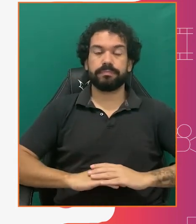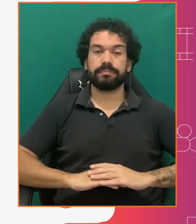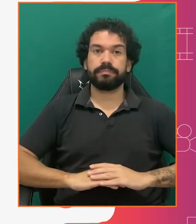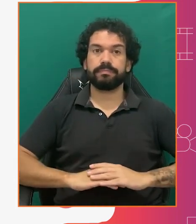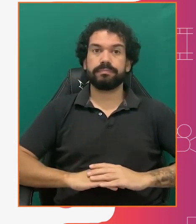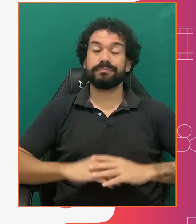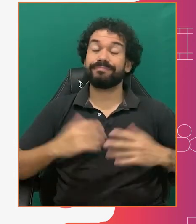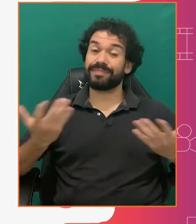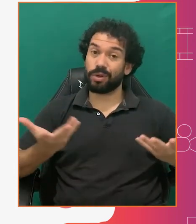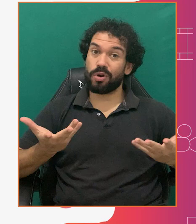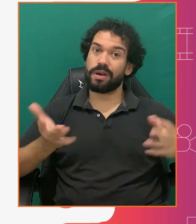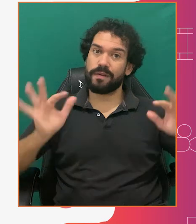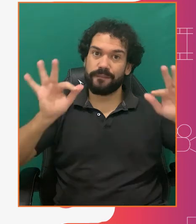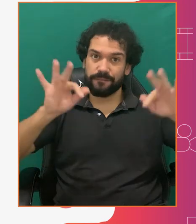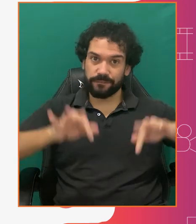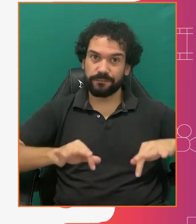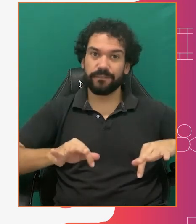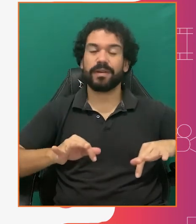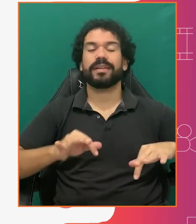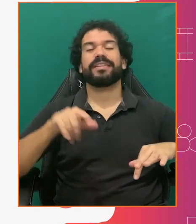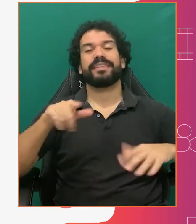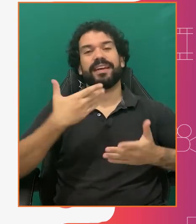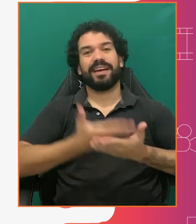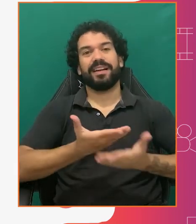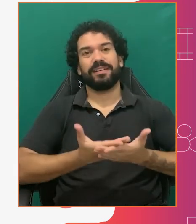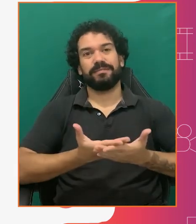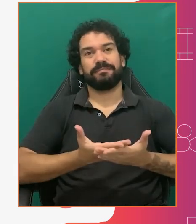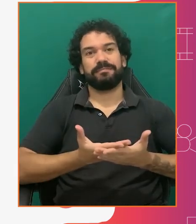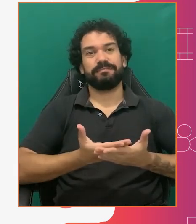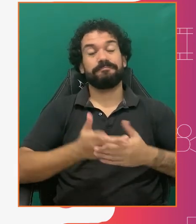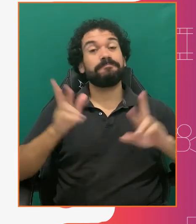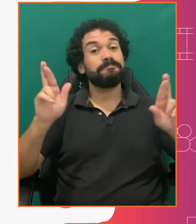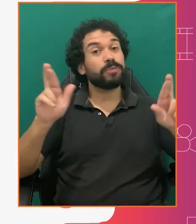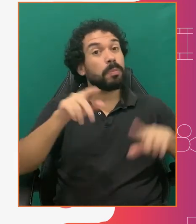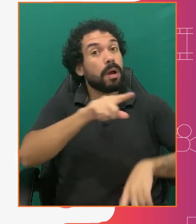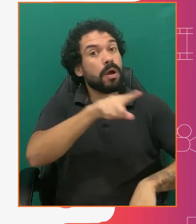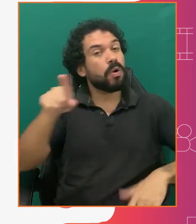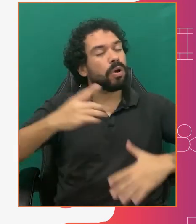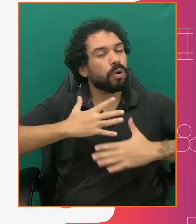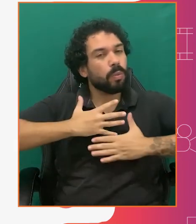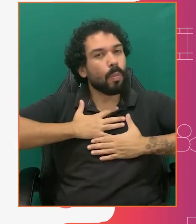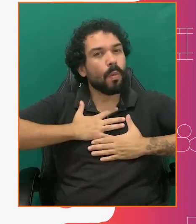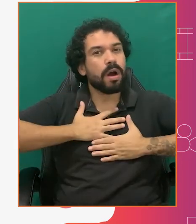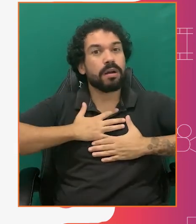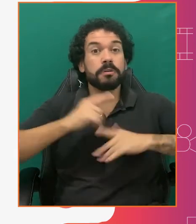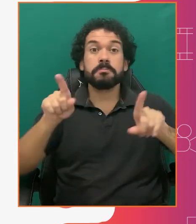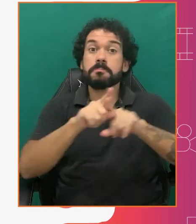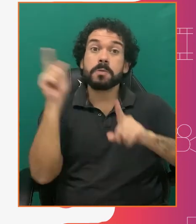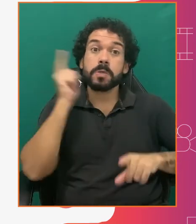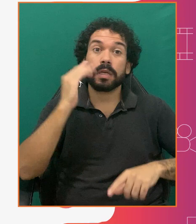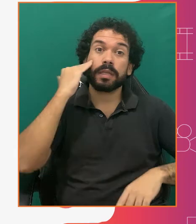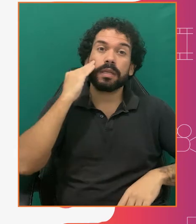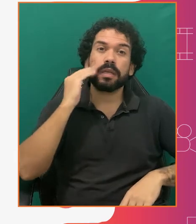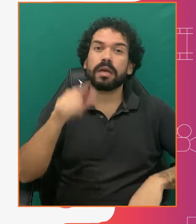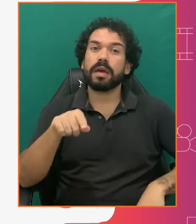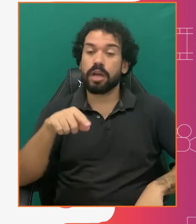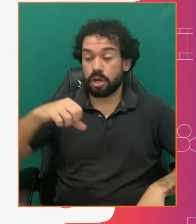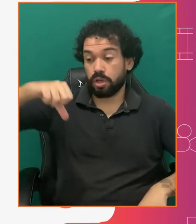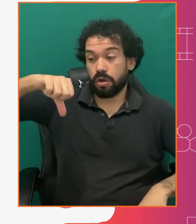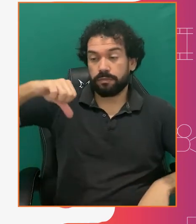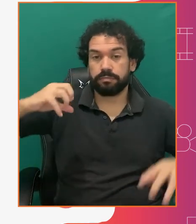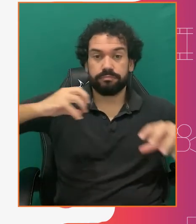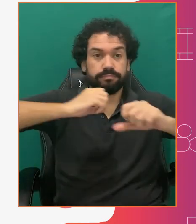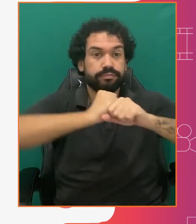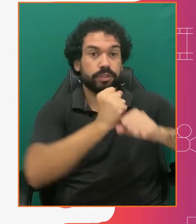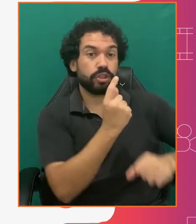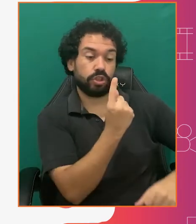E com isso, chegamos ao fim de mais uma unidade. Espero que tenham gostado e entendido o que é o 9º